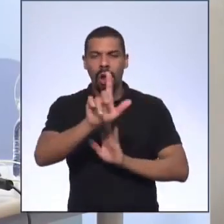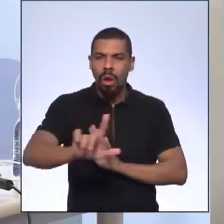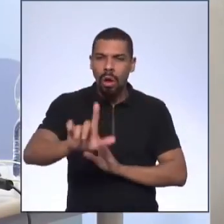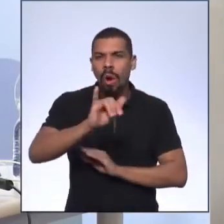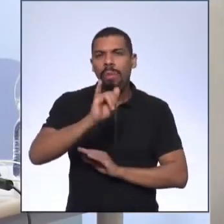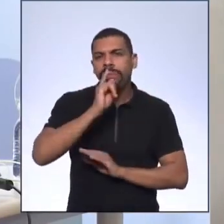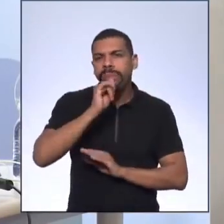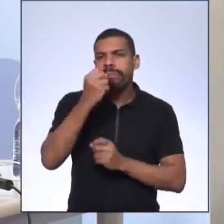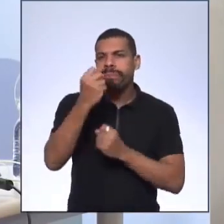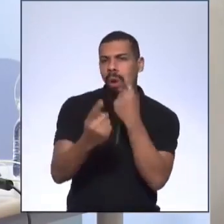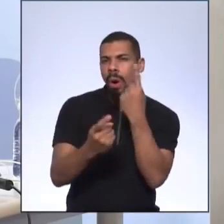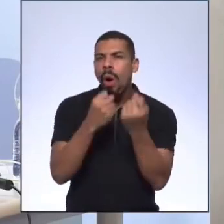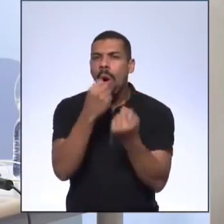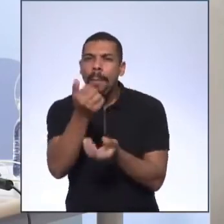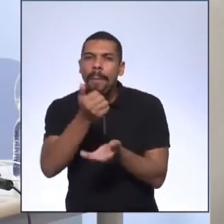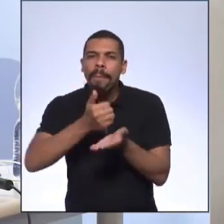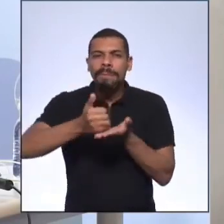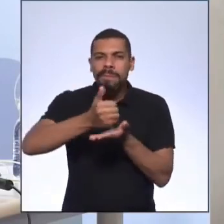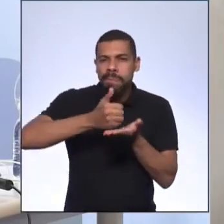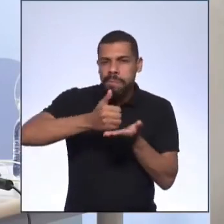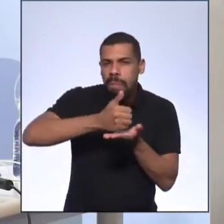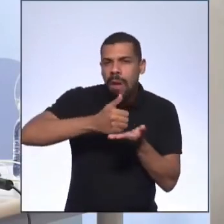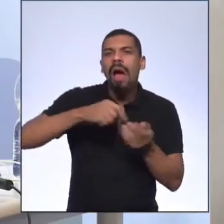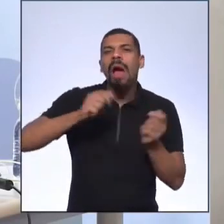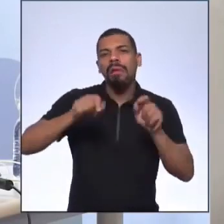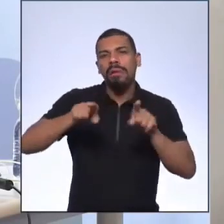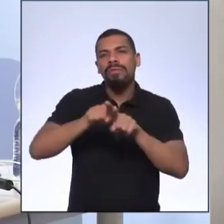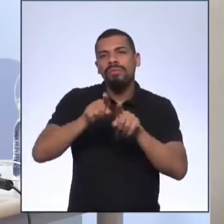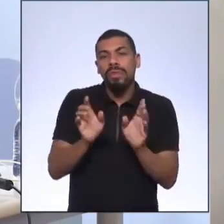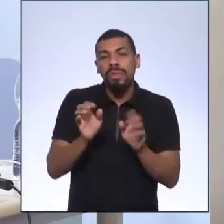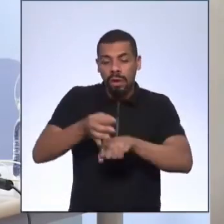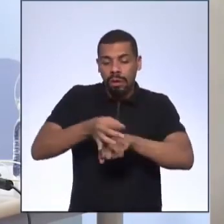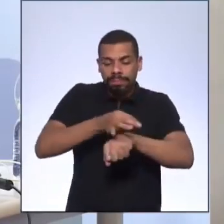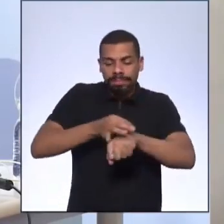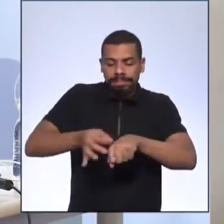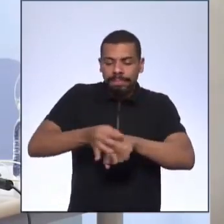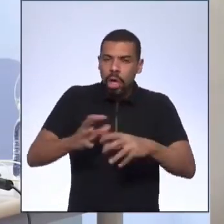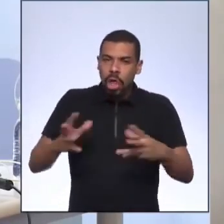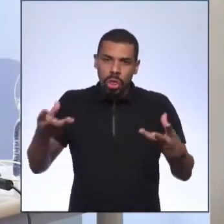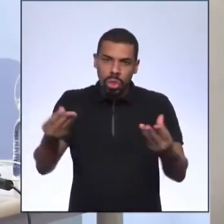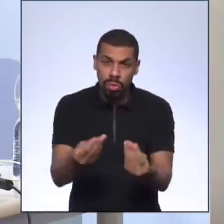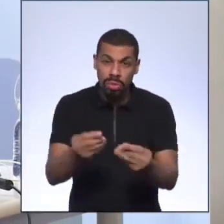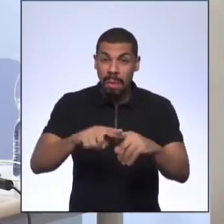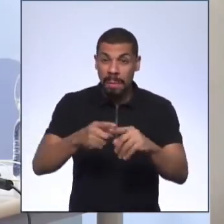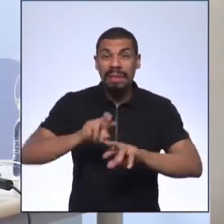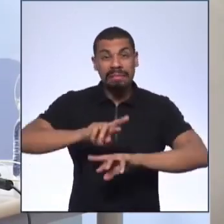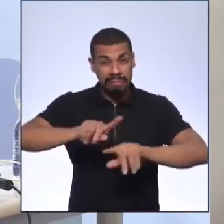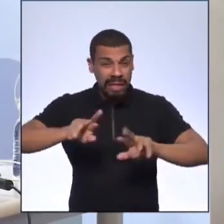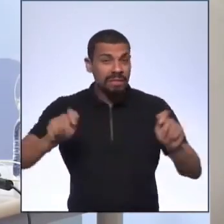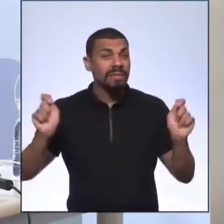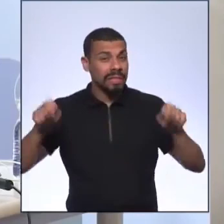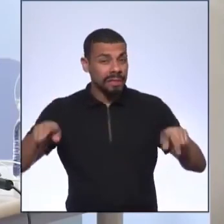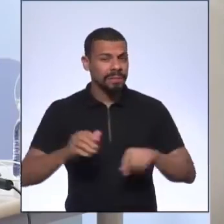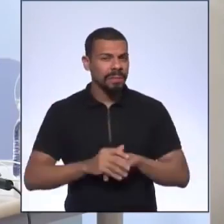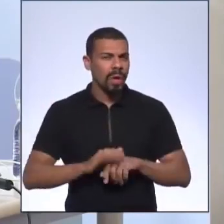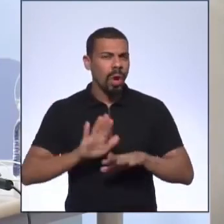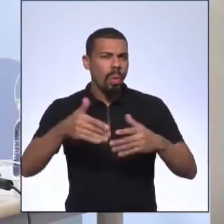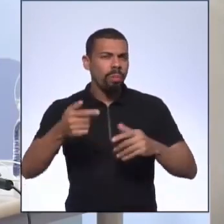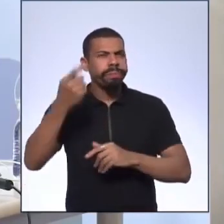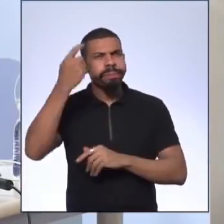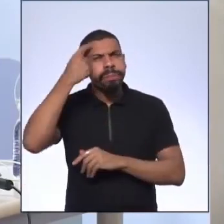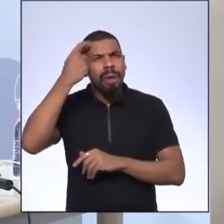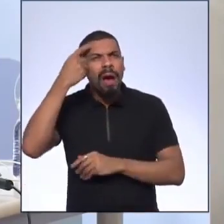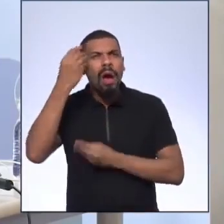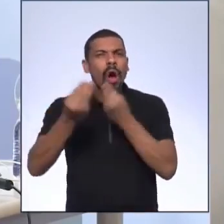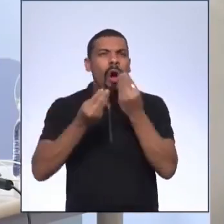existem componentes básicos da célula que todas as células têm presentes, mas a gente vai perceber que existe essa diferença. Tá? Então, quando a gente fala